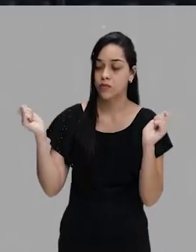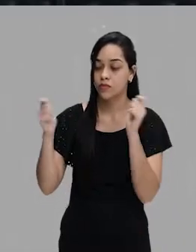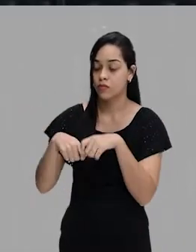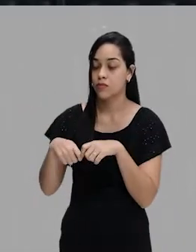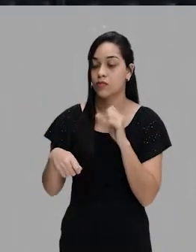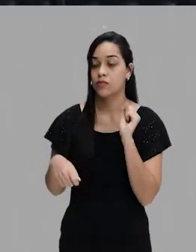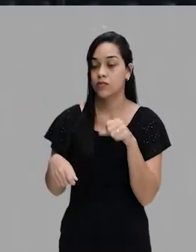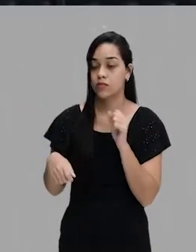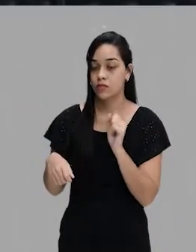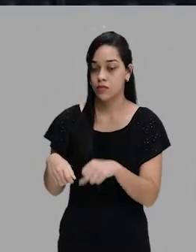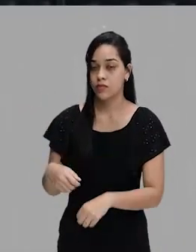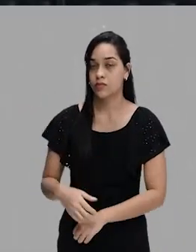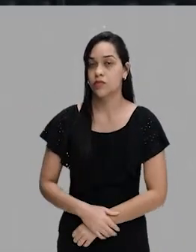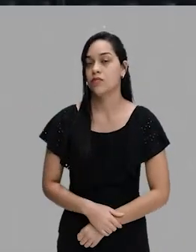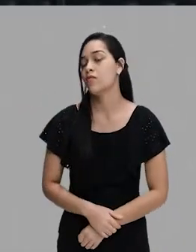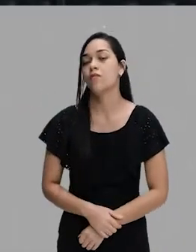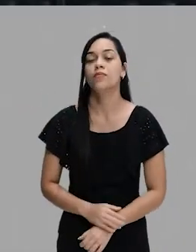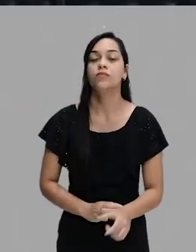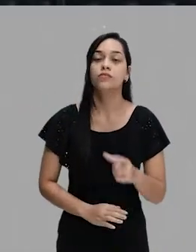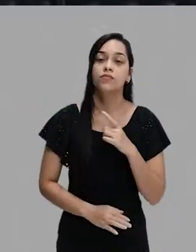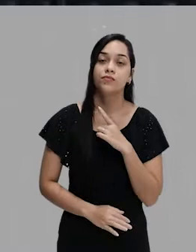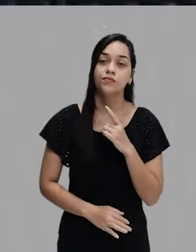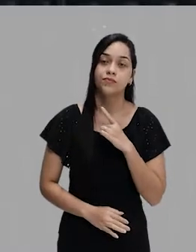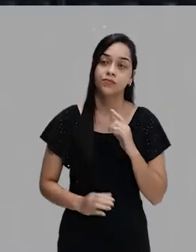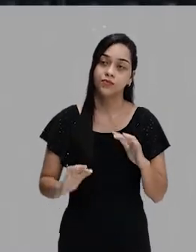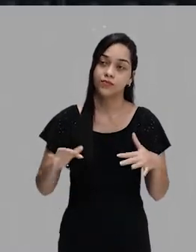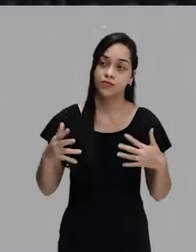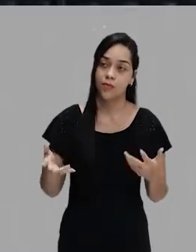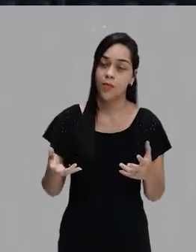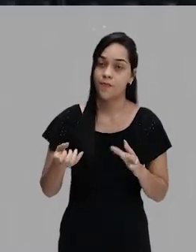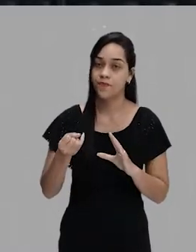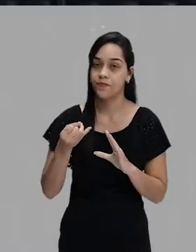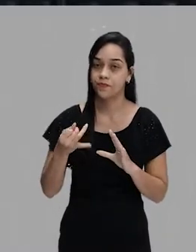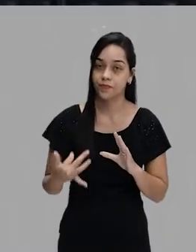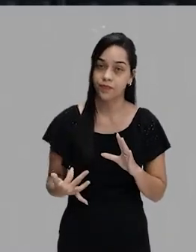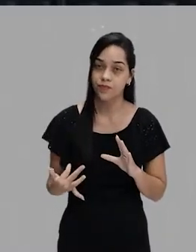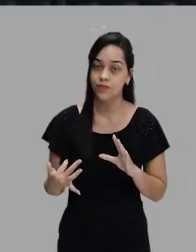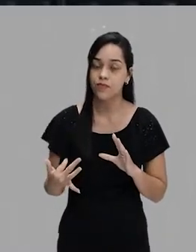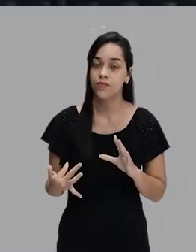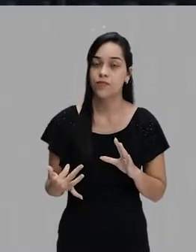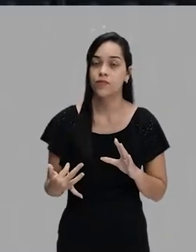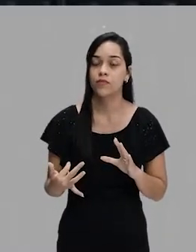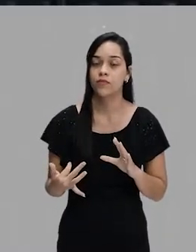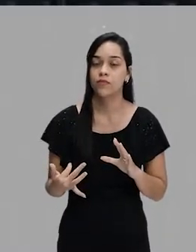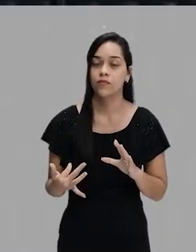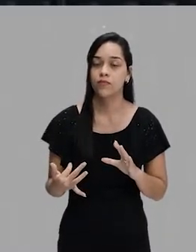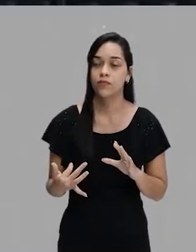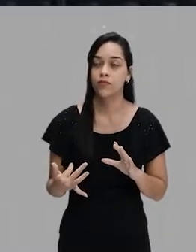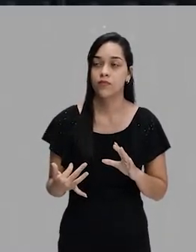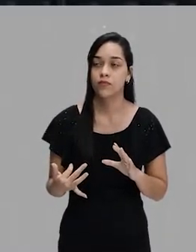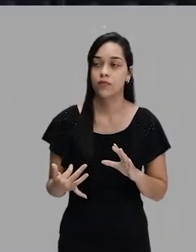alguma coisa é possível. Eu tenho aqui uma característica